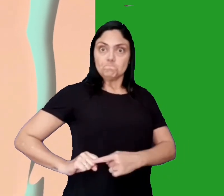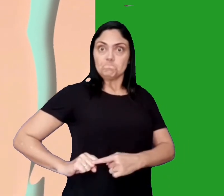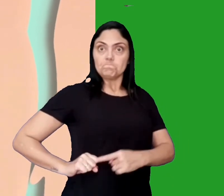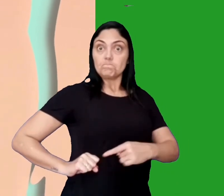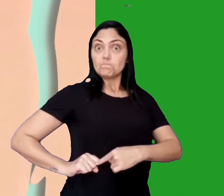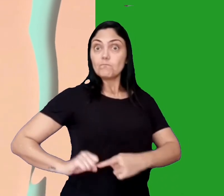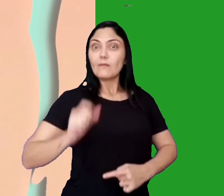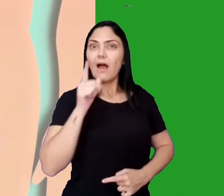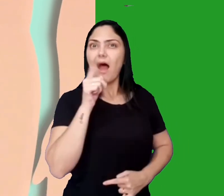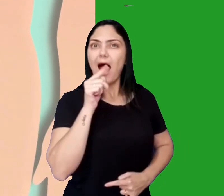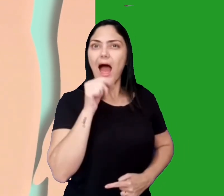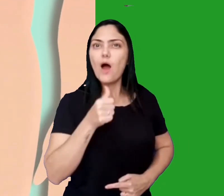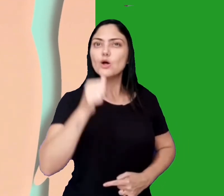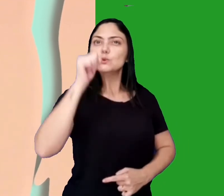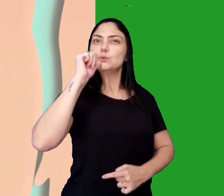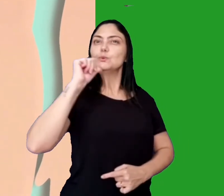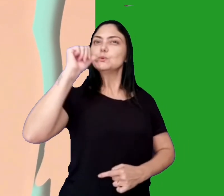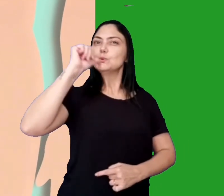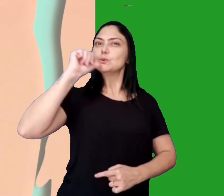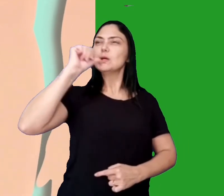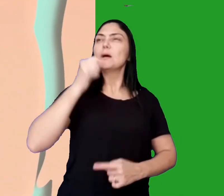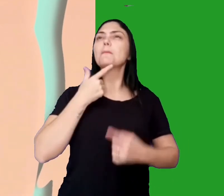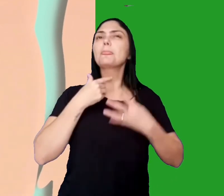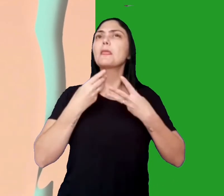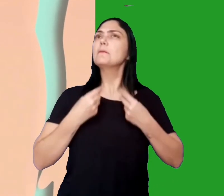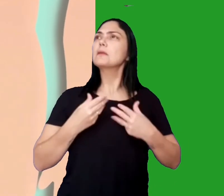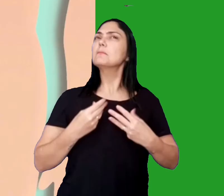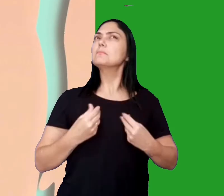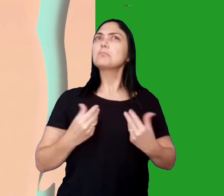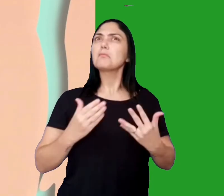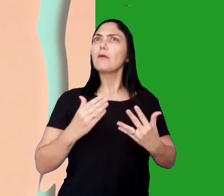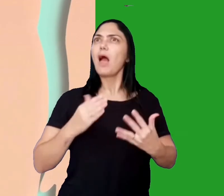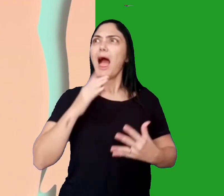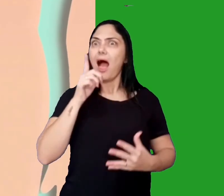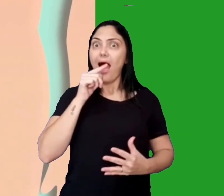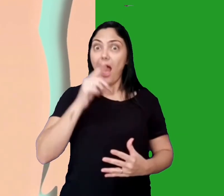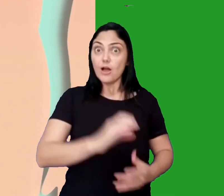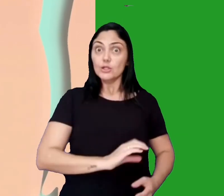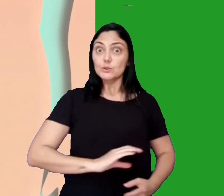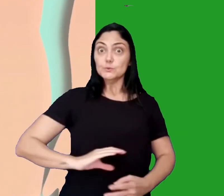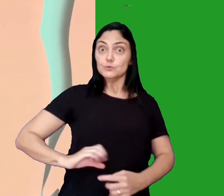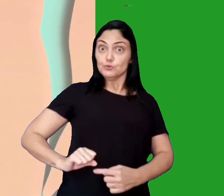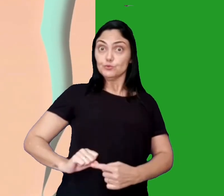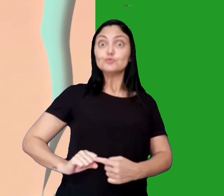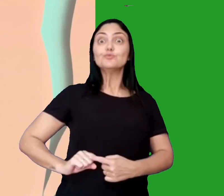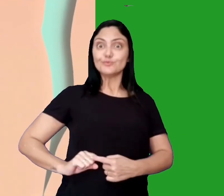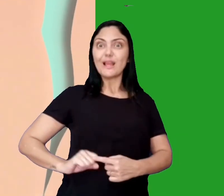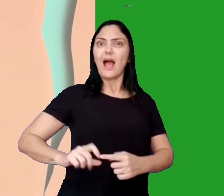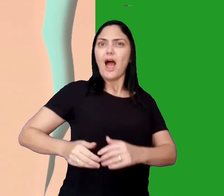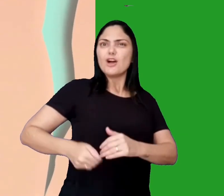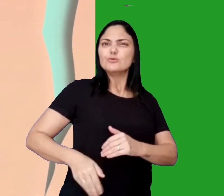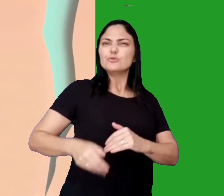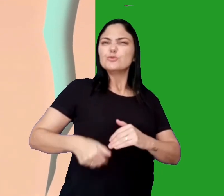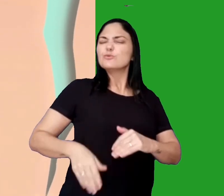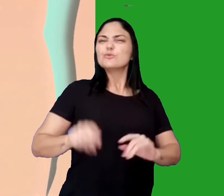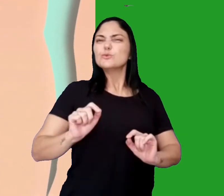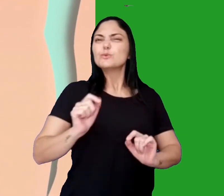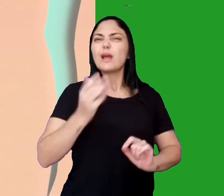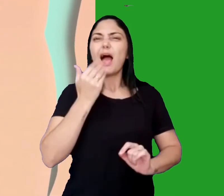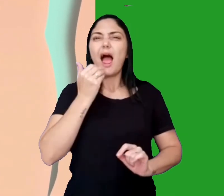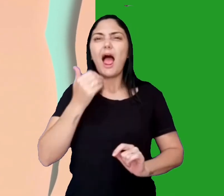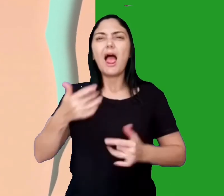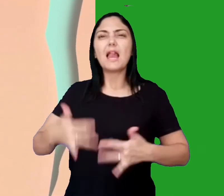a água, tanto a que ingerimos quanto as secreções digestivas, é absorvida. Lá também é onde ocorre a eliminação dos